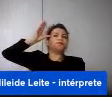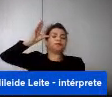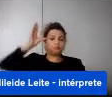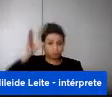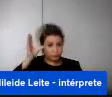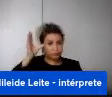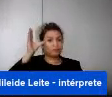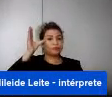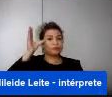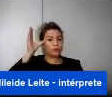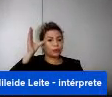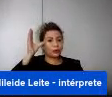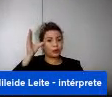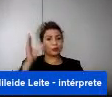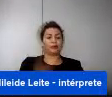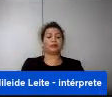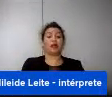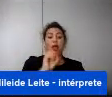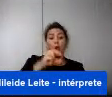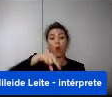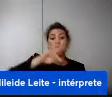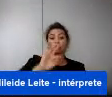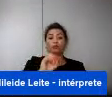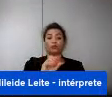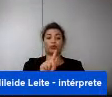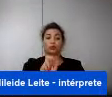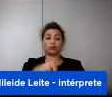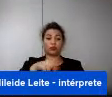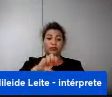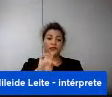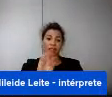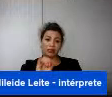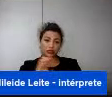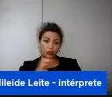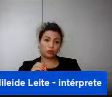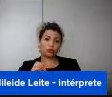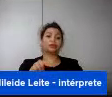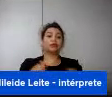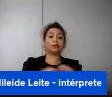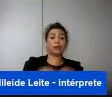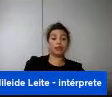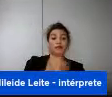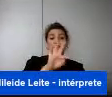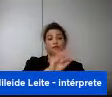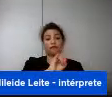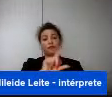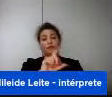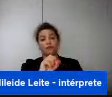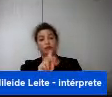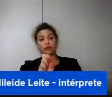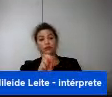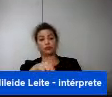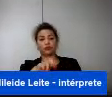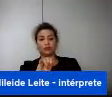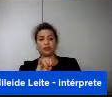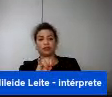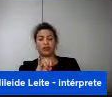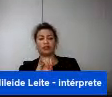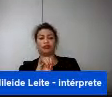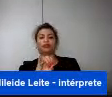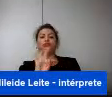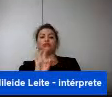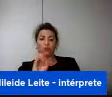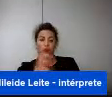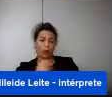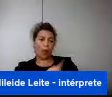isso em termos ontogenéticos e também filogenéticos, né, através da minha herança genética, dos genes que eu carrego,